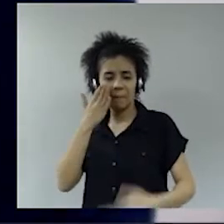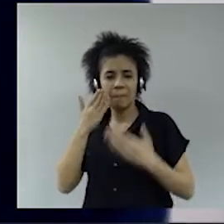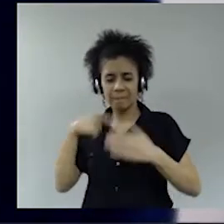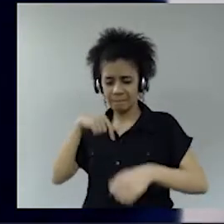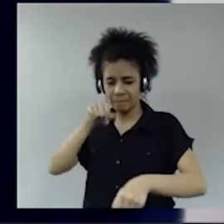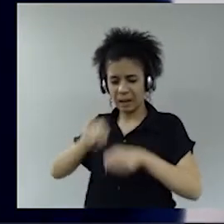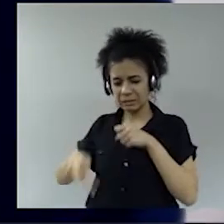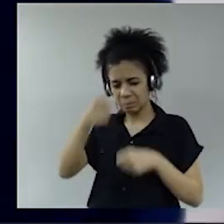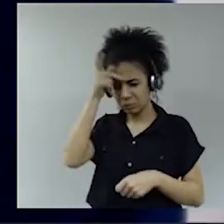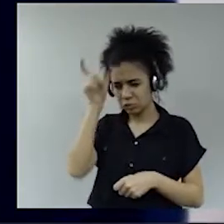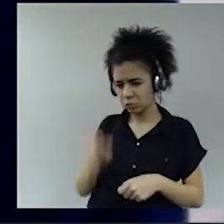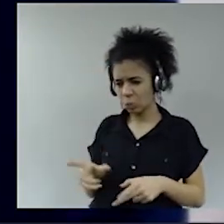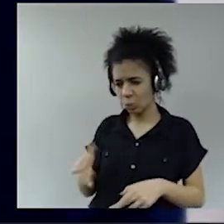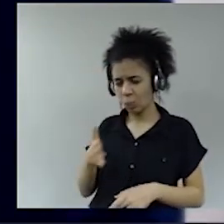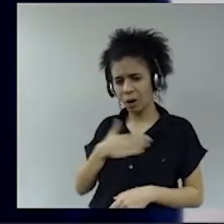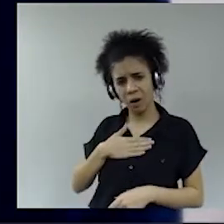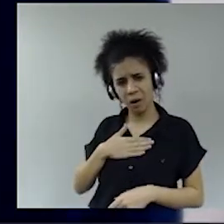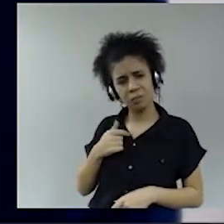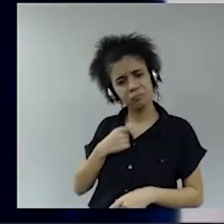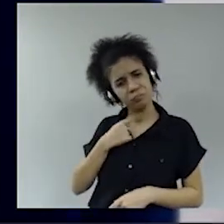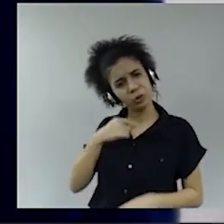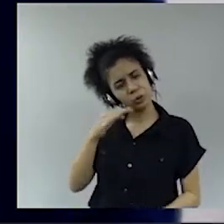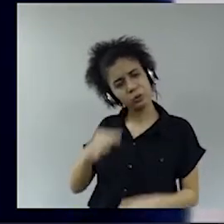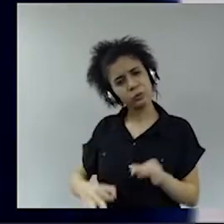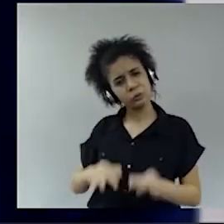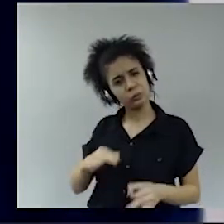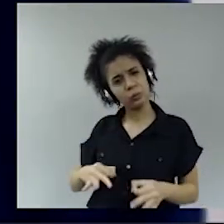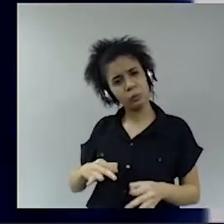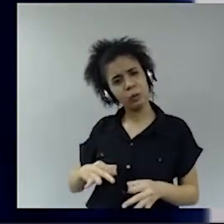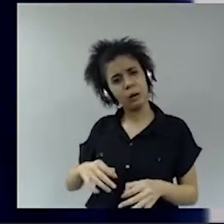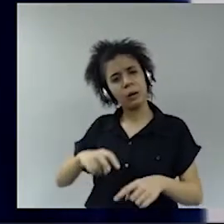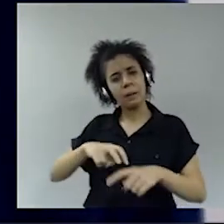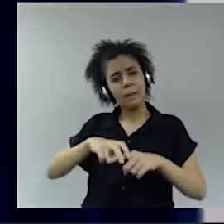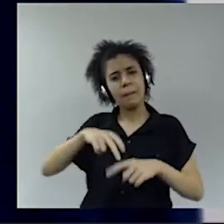semelhante, gostaria de ser julgado pelos seus